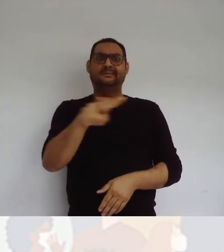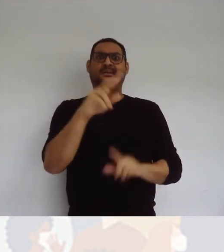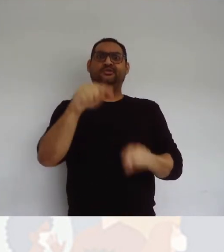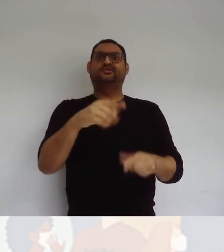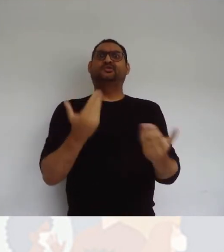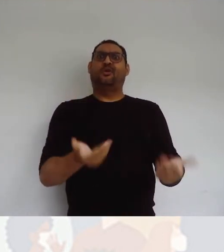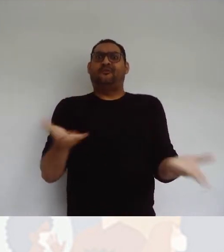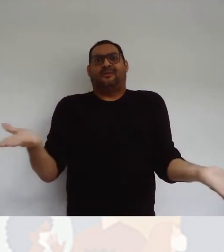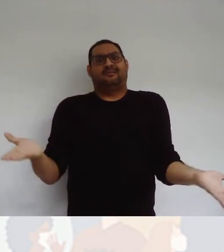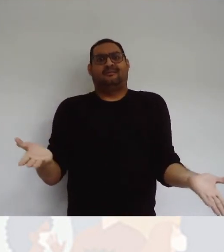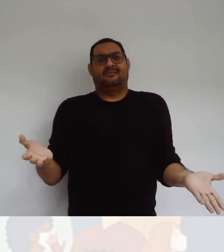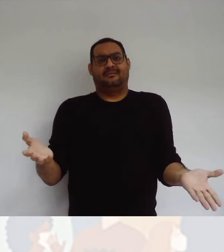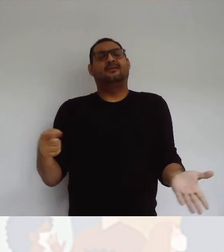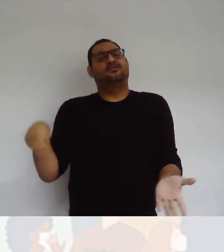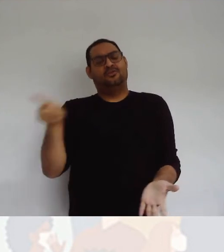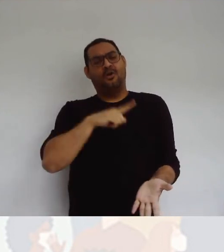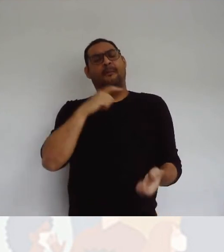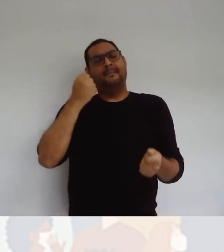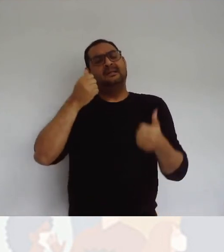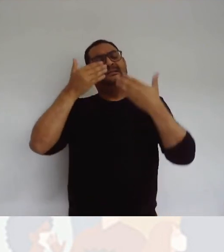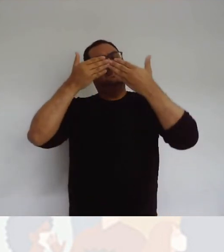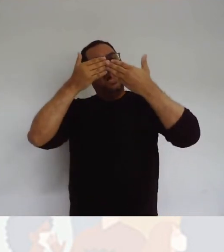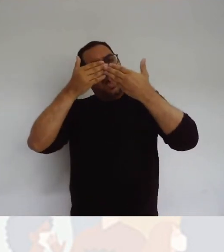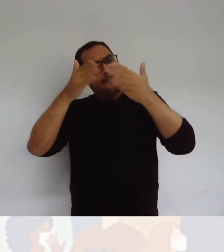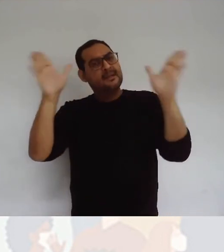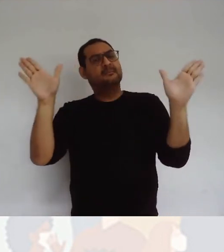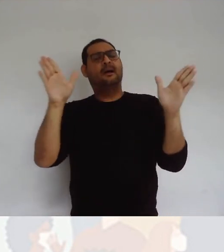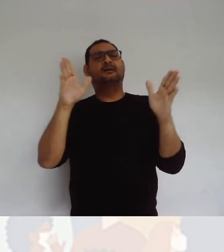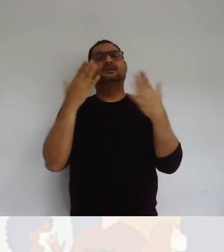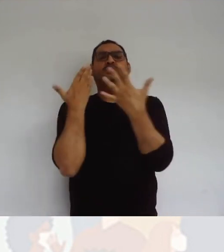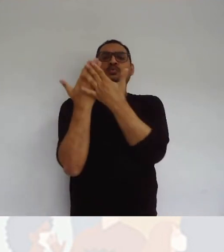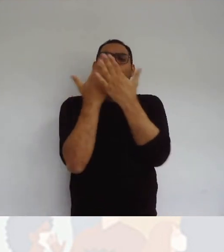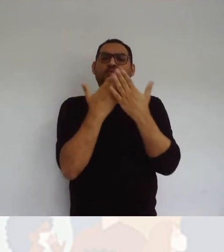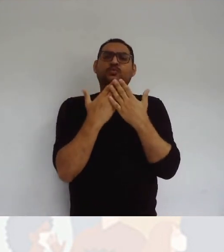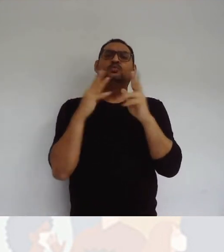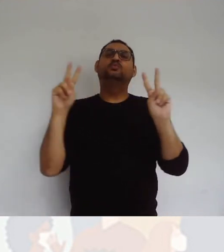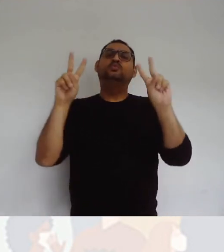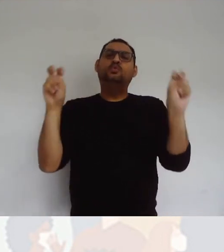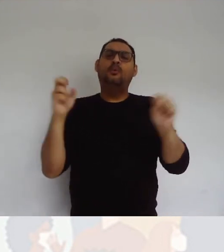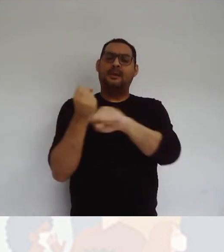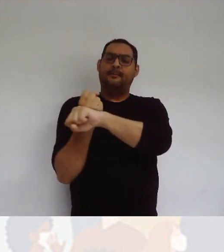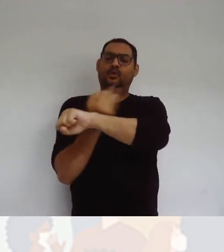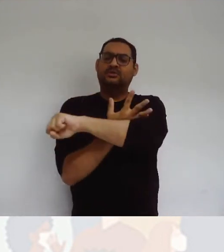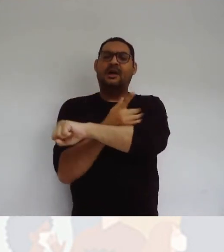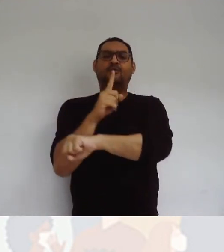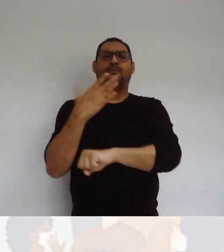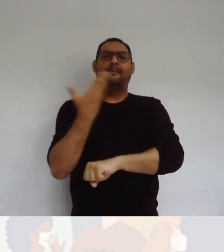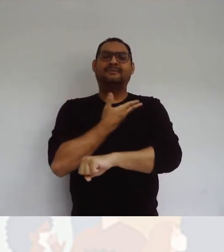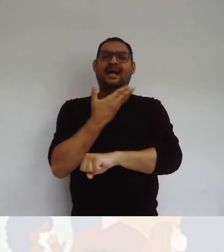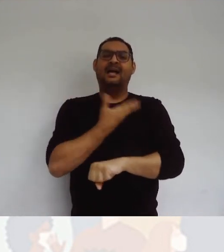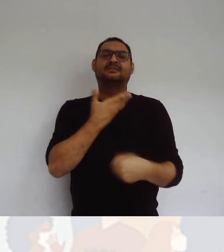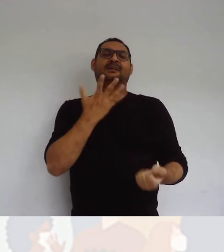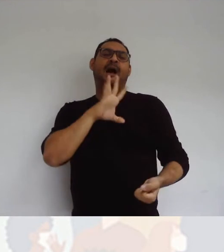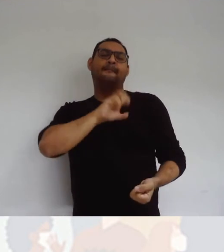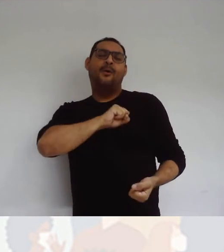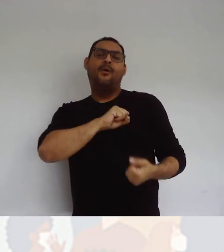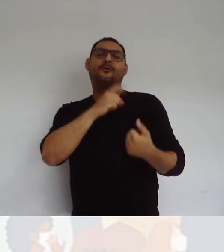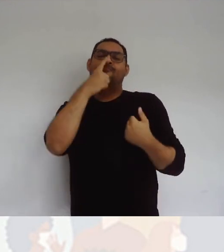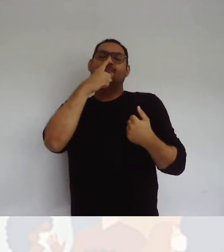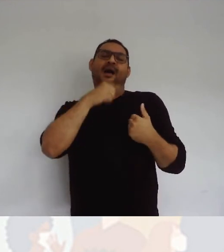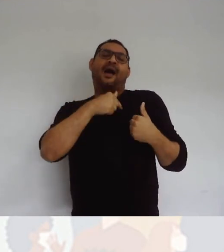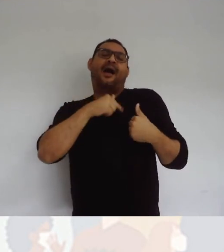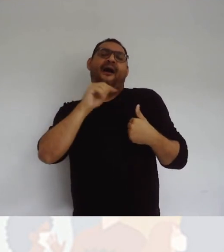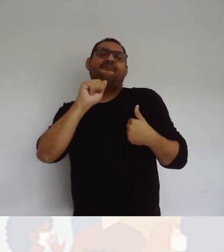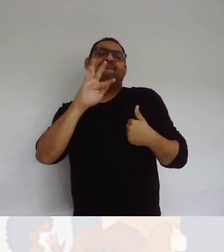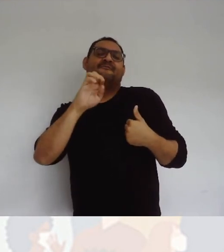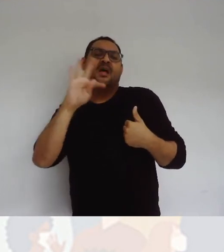precisa mesmo abrir espaço para a gente trazer estudos sobre a emoção. E aí, muito interessante, alguém perguntou, né, a solidão